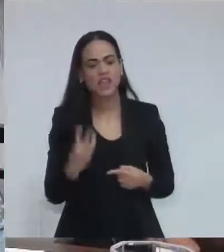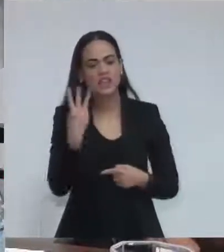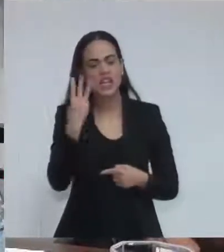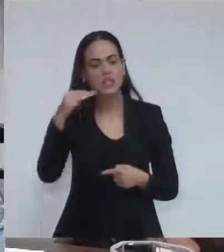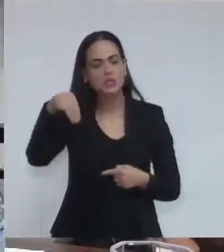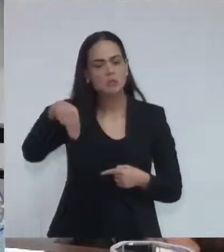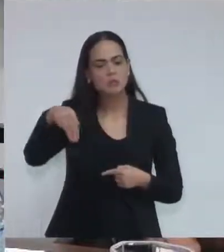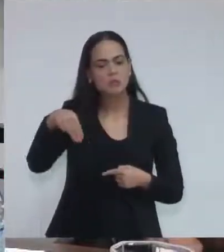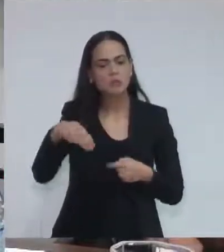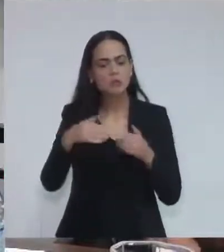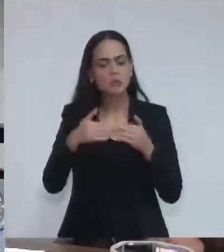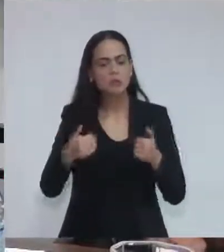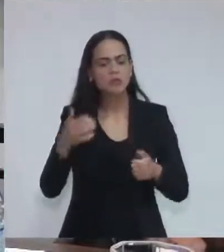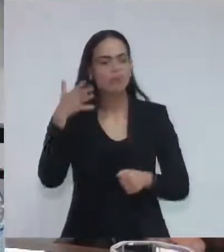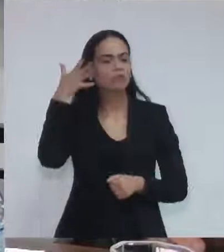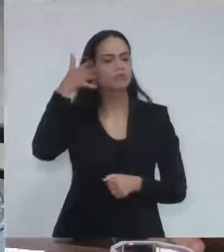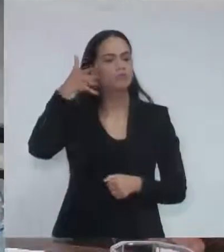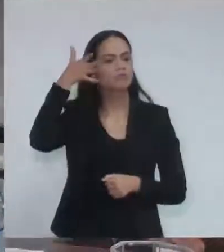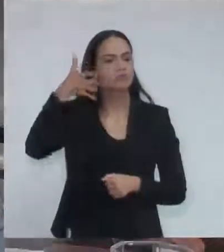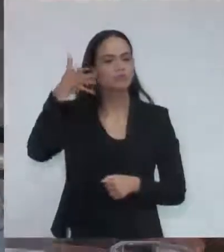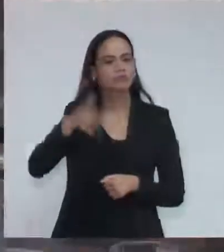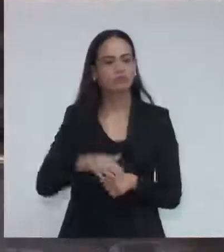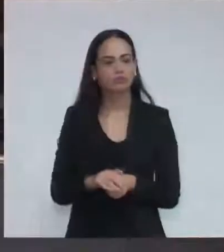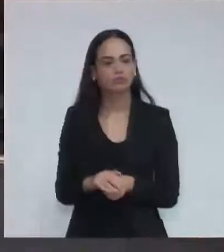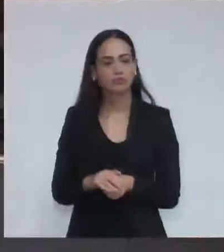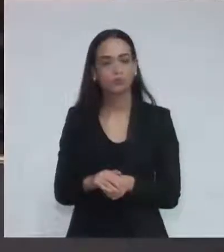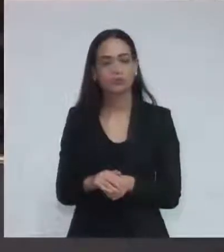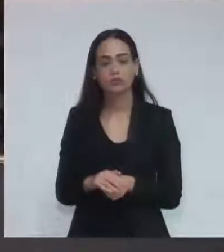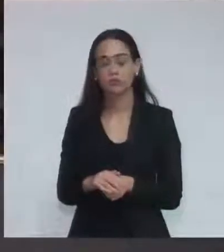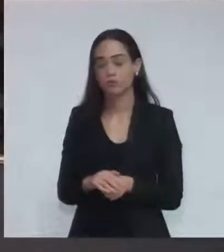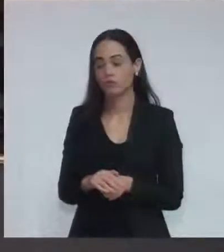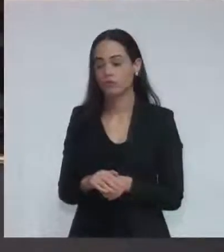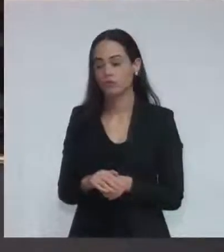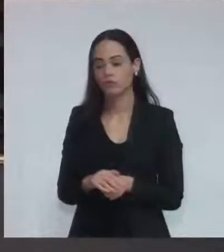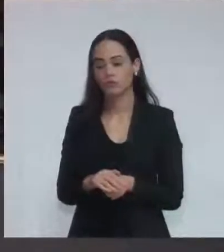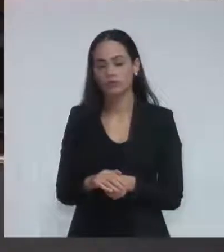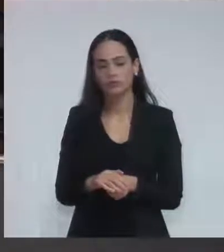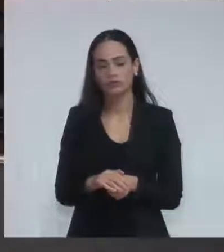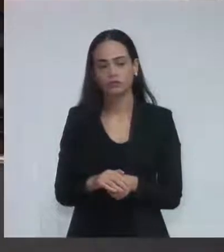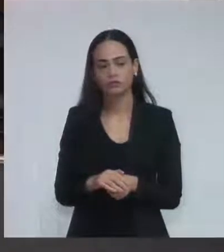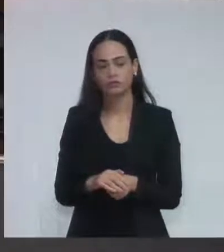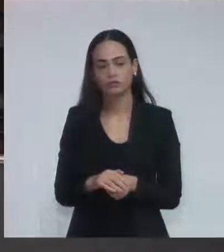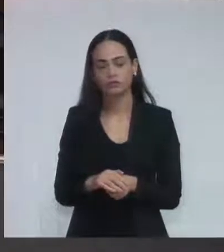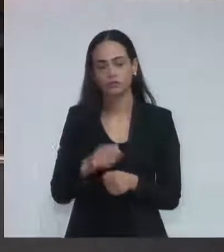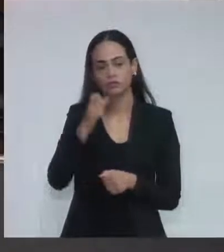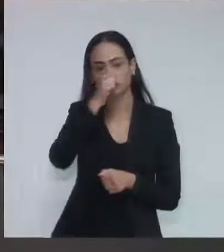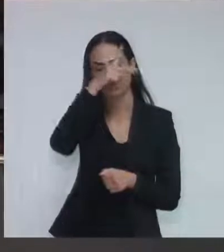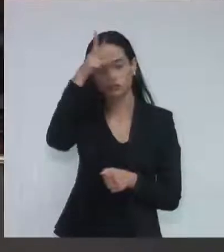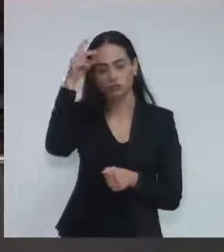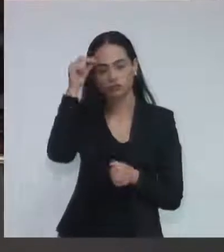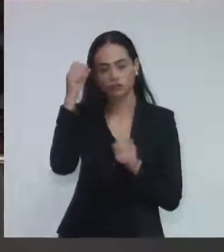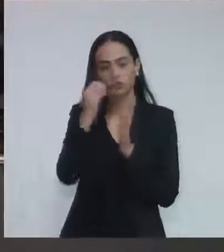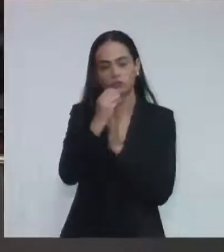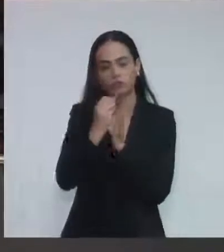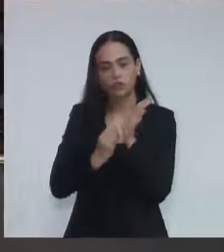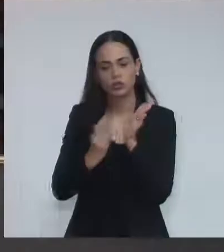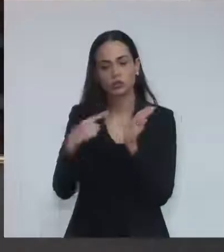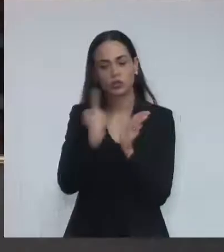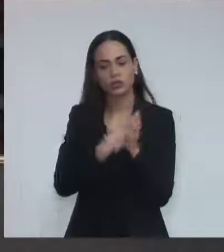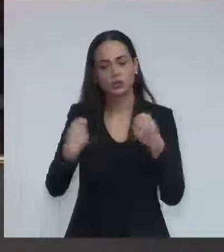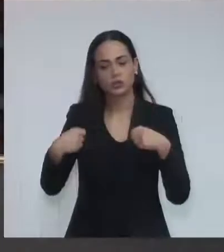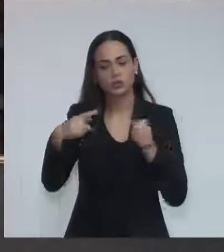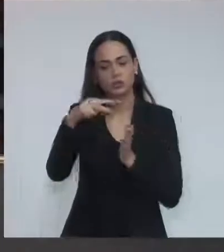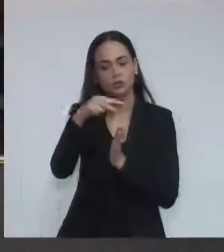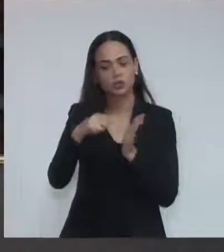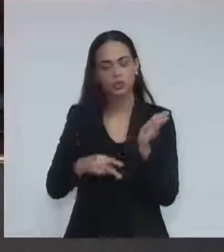dos vereadores, né? Foi o ofício vindo do Executivo, vereador. Foi o Executivo vindo, um ofício vindo do Executivo, como de